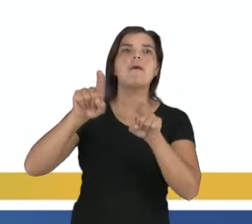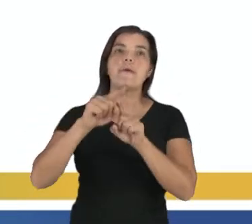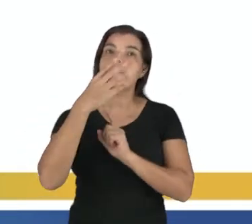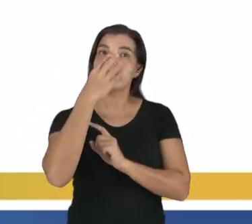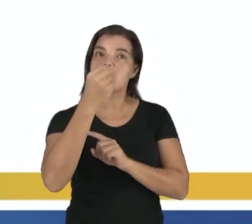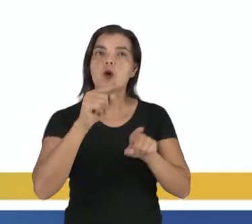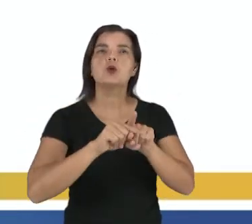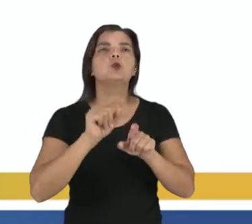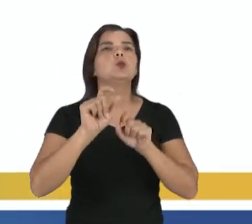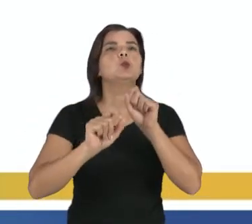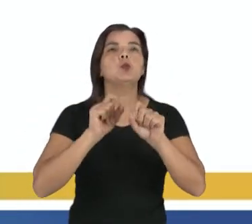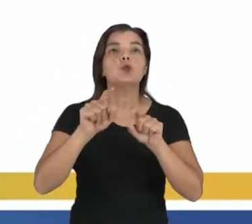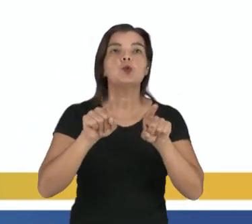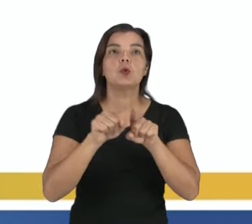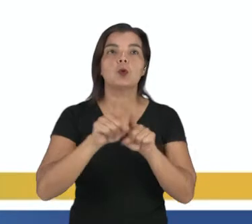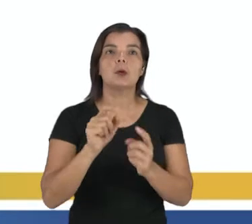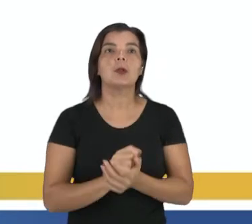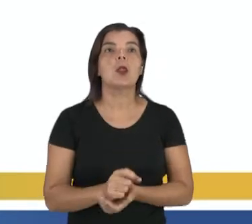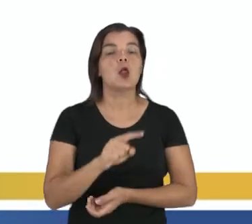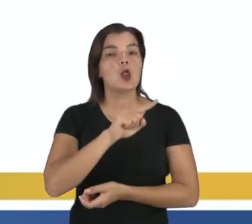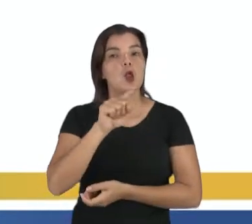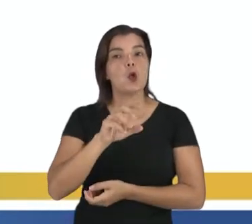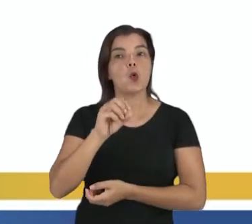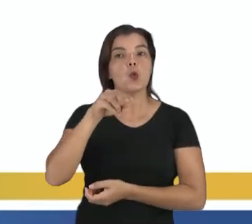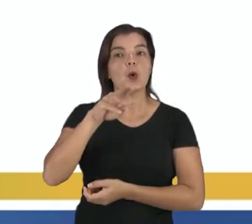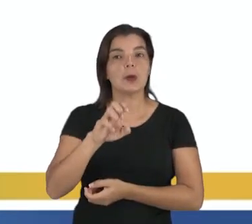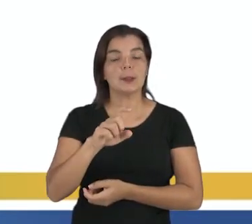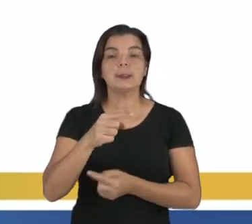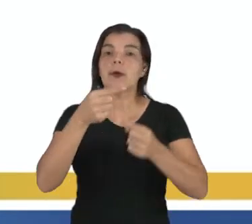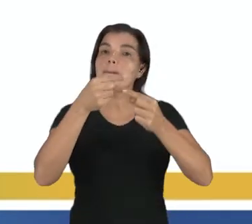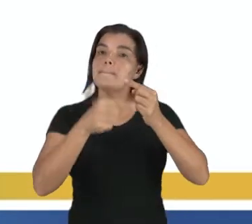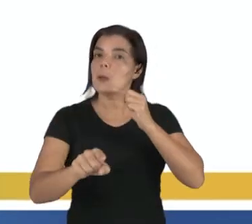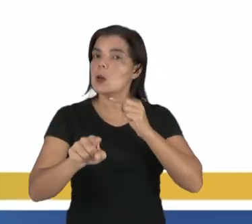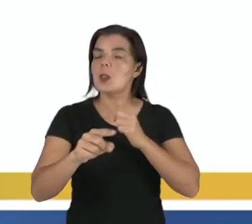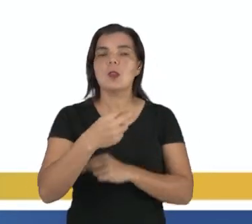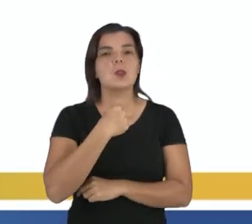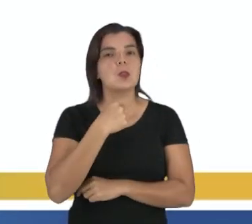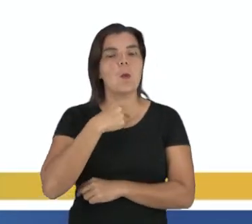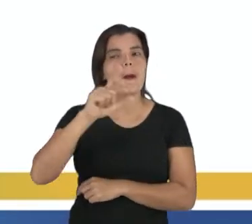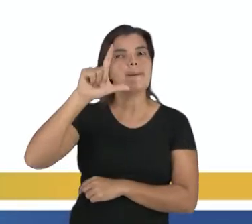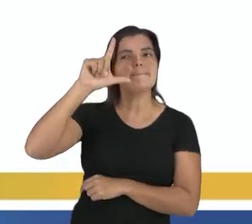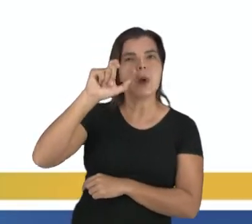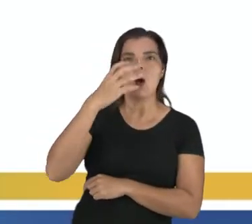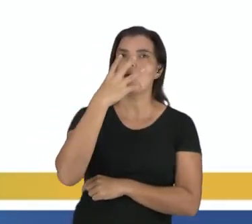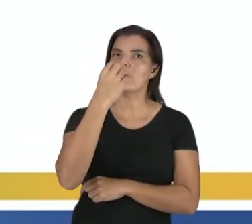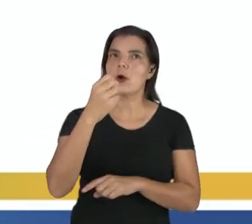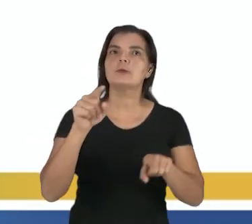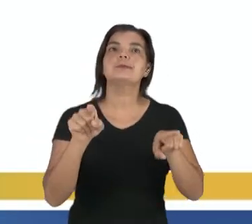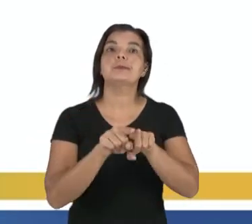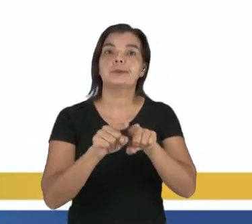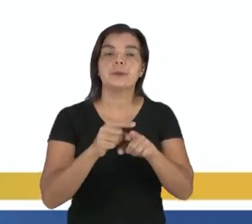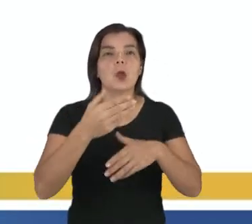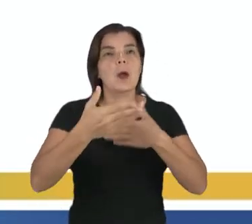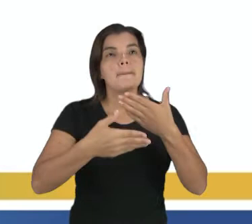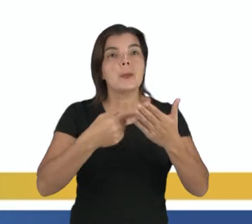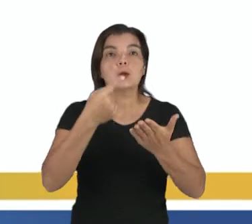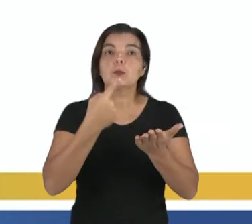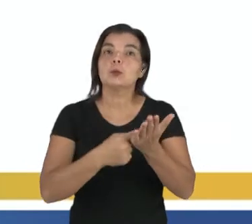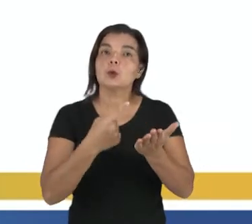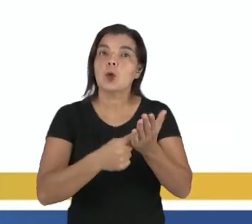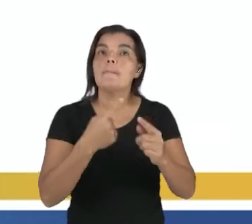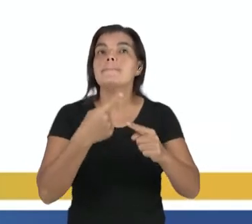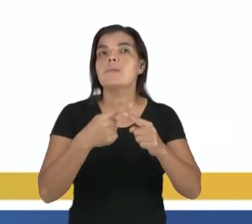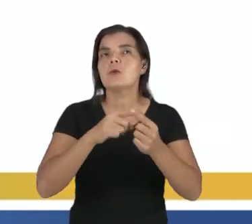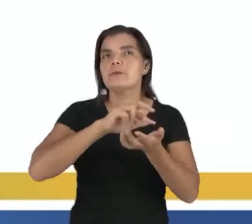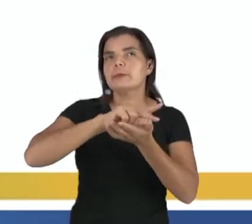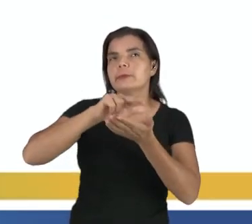lugares são chamados de no-self zones, zonas sem selfie, em português. A medida foi tomada por causa